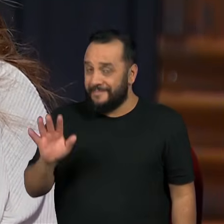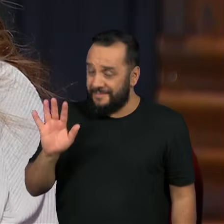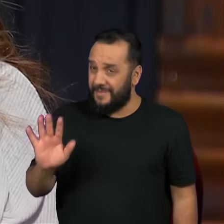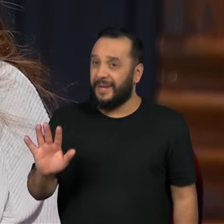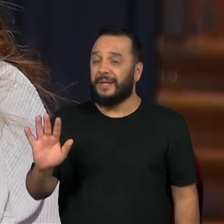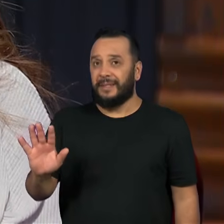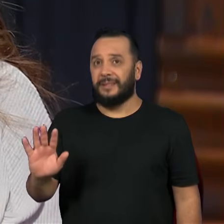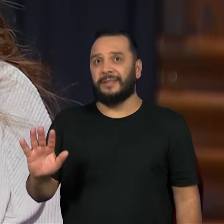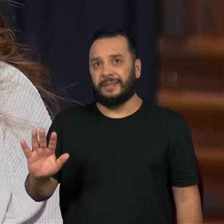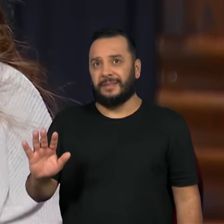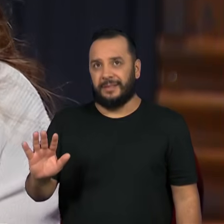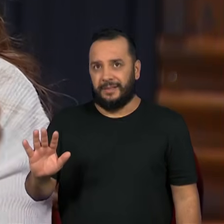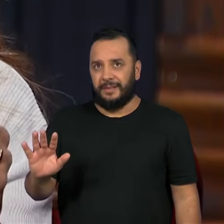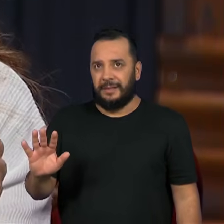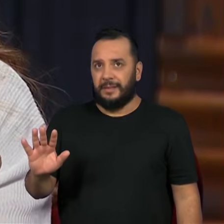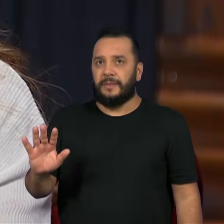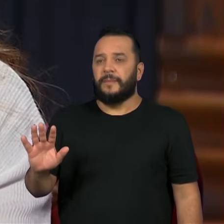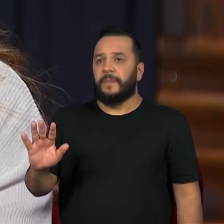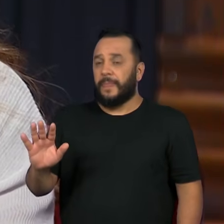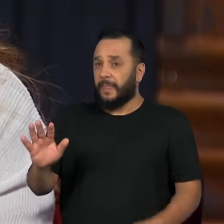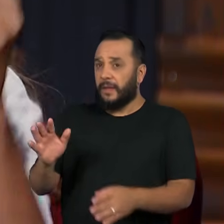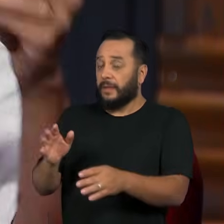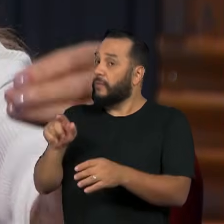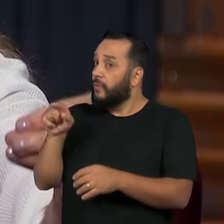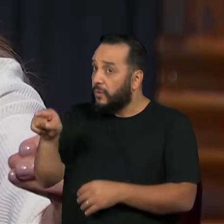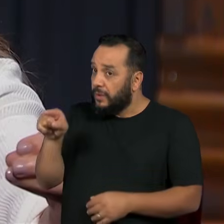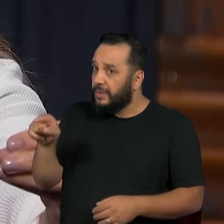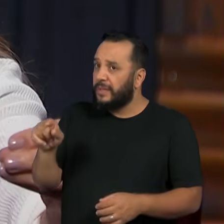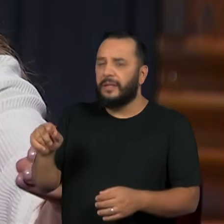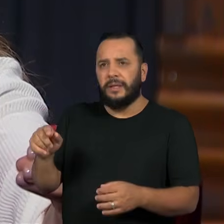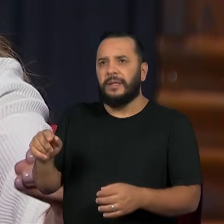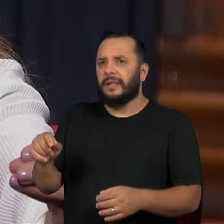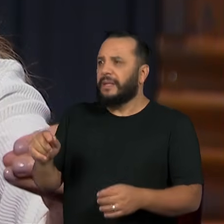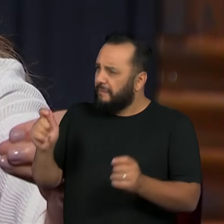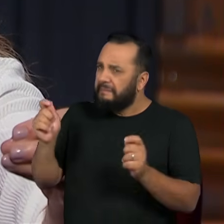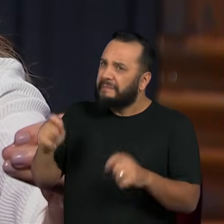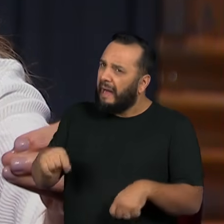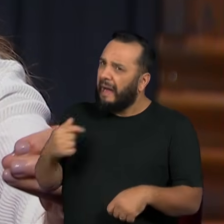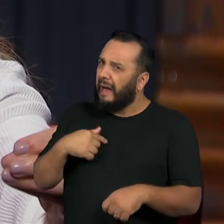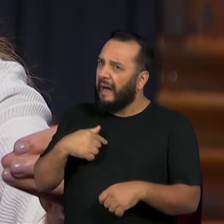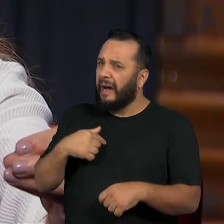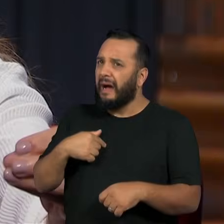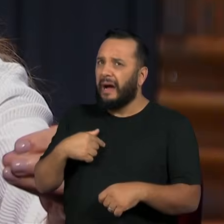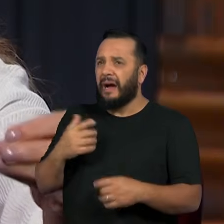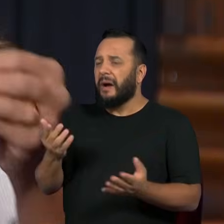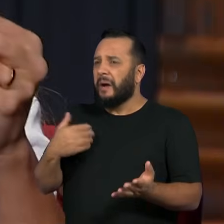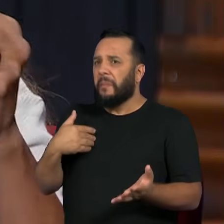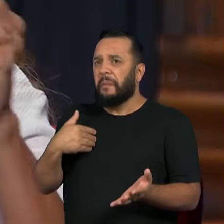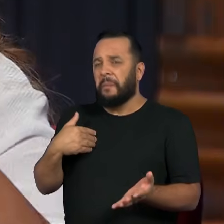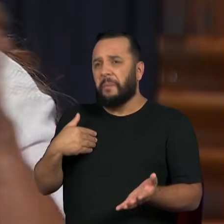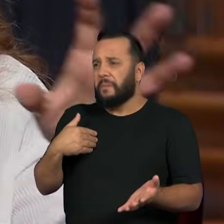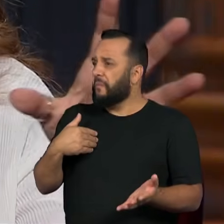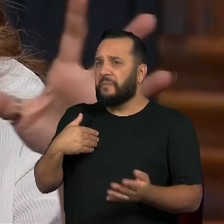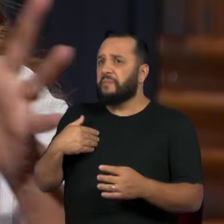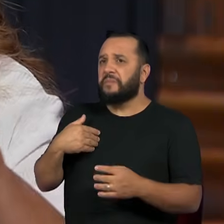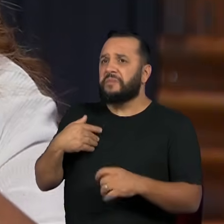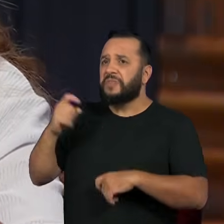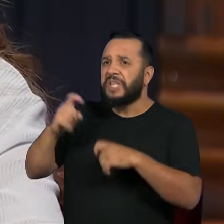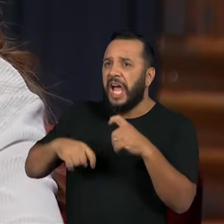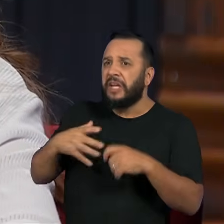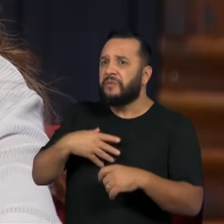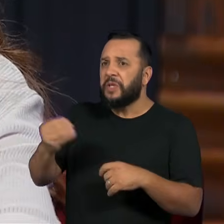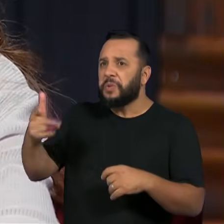ainda acreditam que dizer para uma pessoa, mas você ainda não deu tudo do falecido? Uhum. Ou no mesmo quarteirão